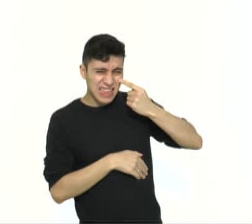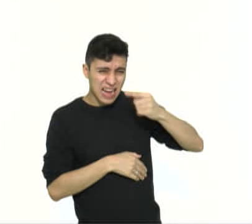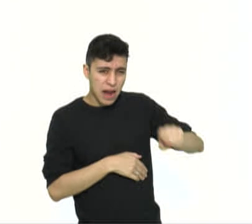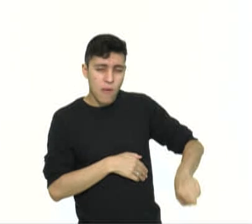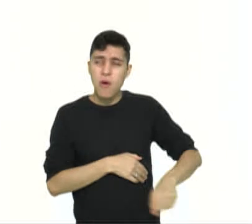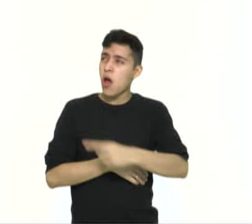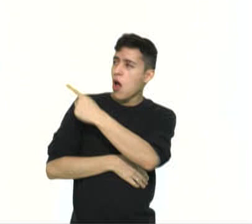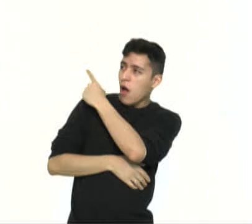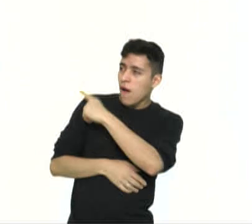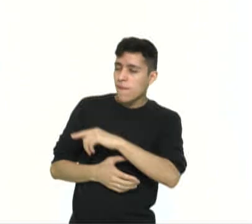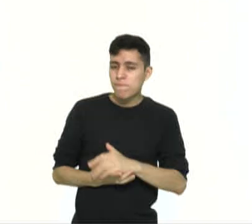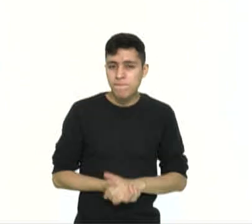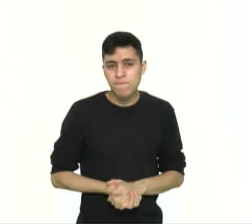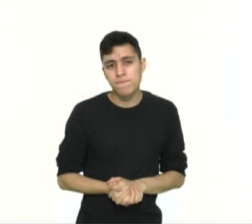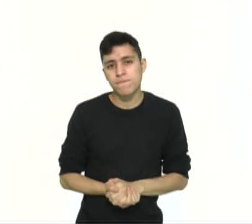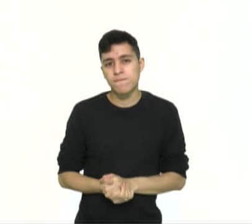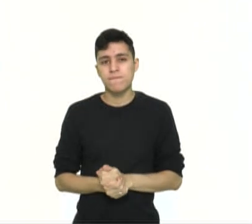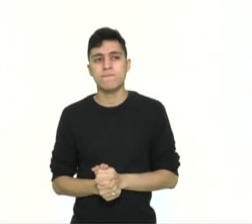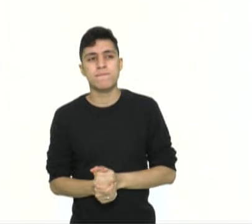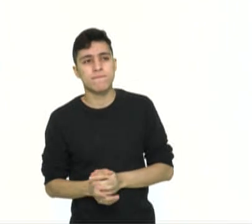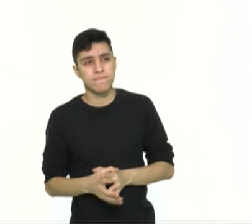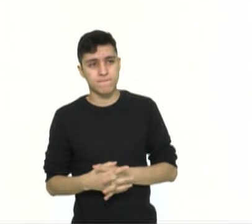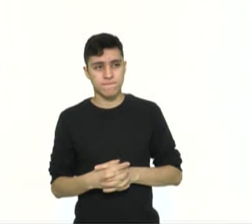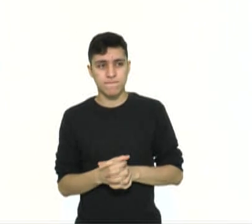dos astecas.